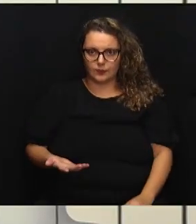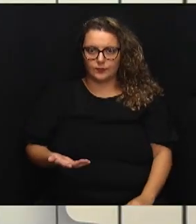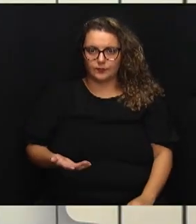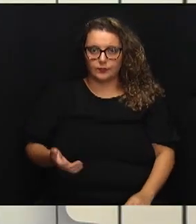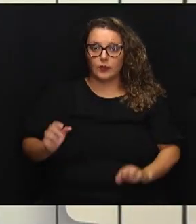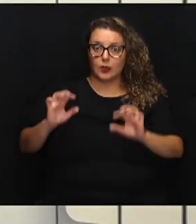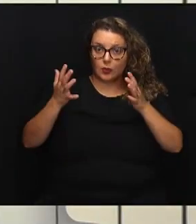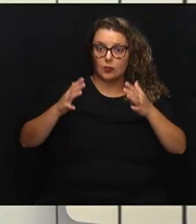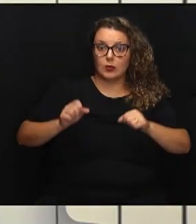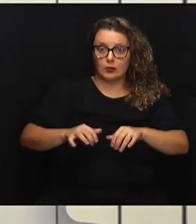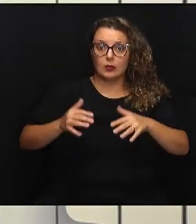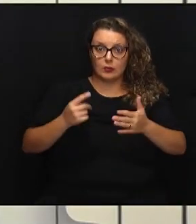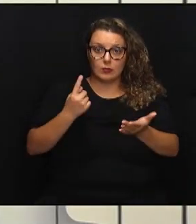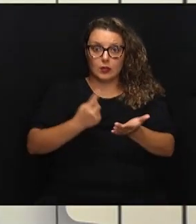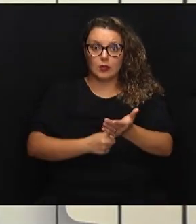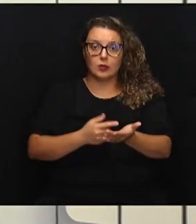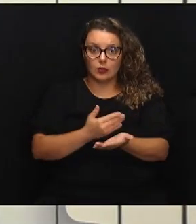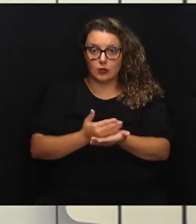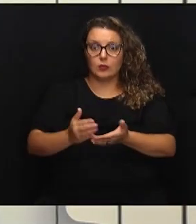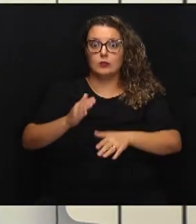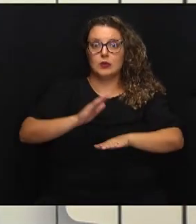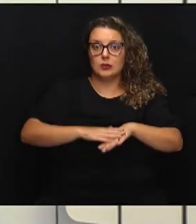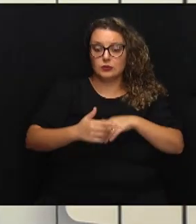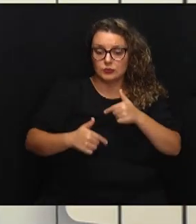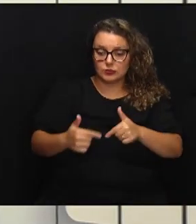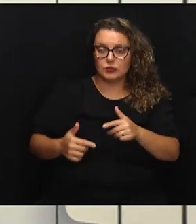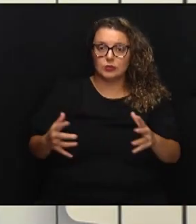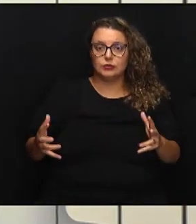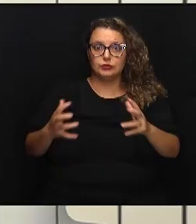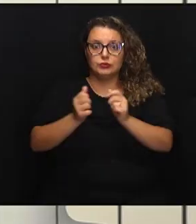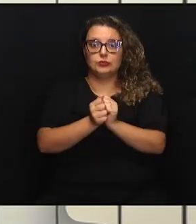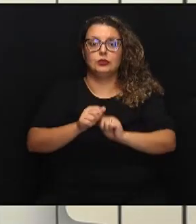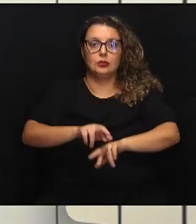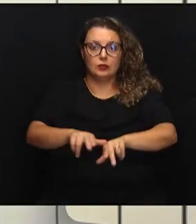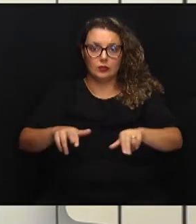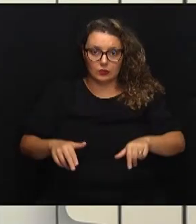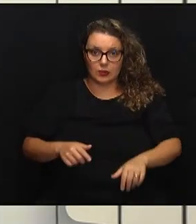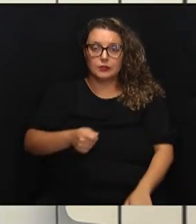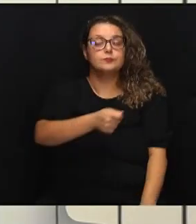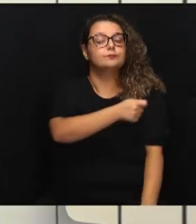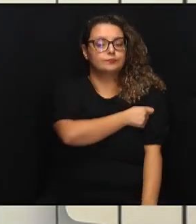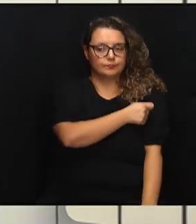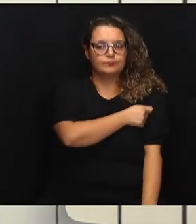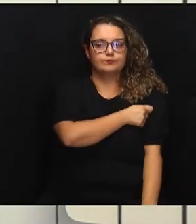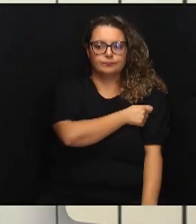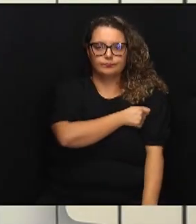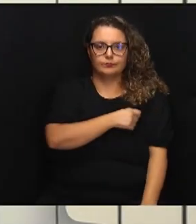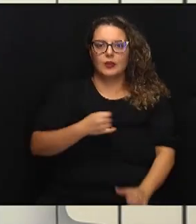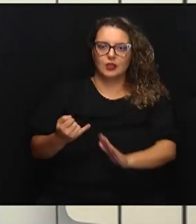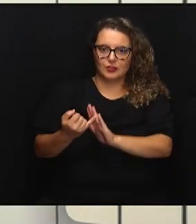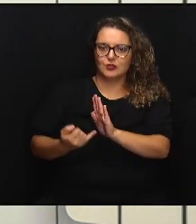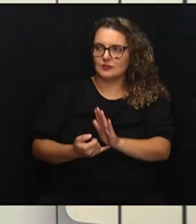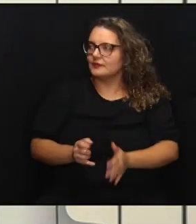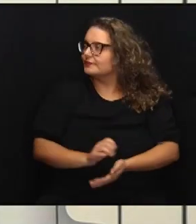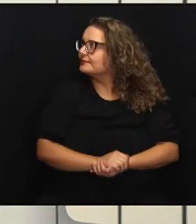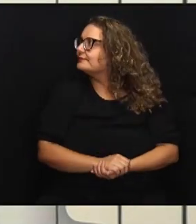plenário marcou o início das atividades, reunindo diversas autoridades e instituições.